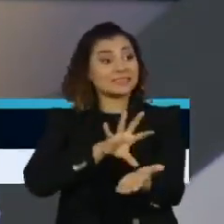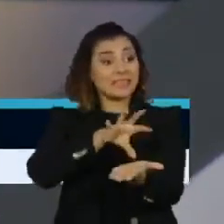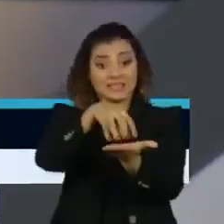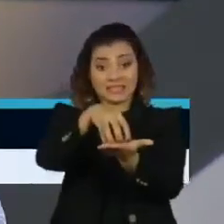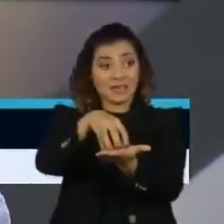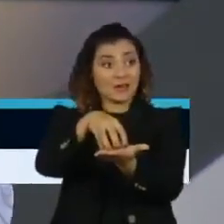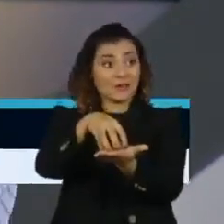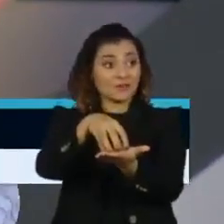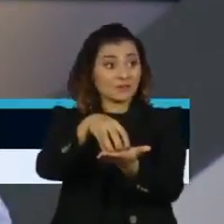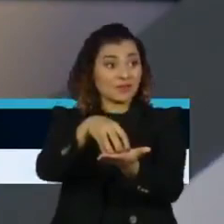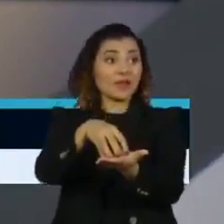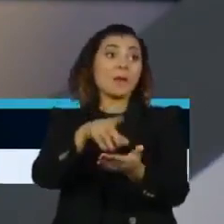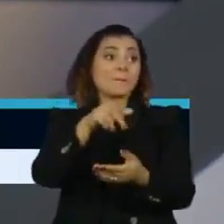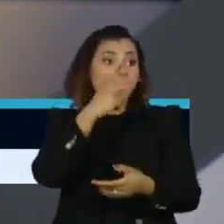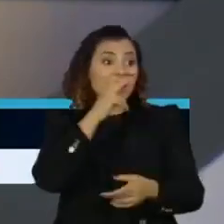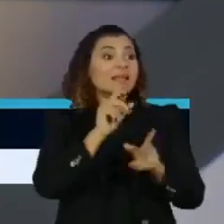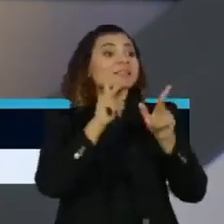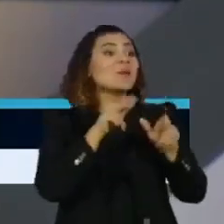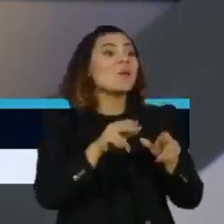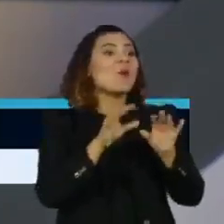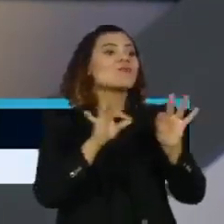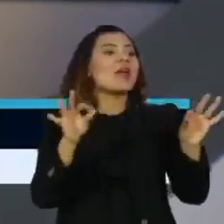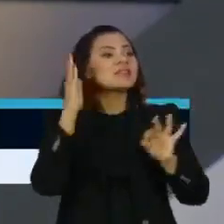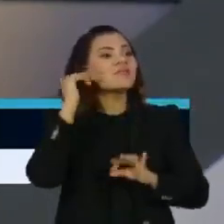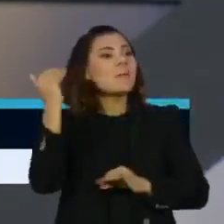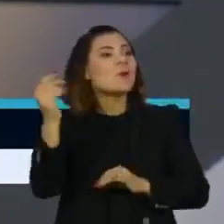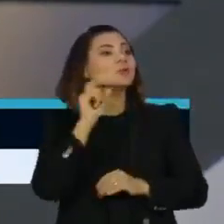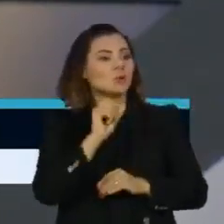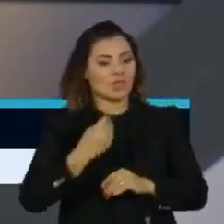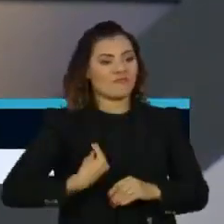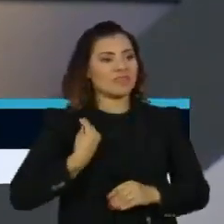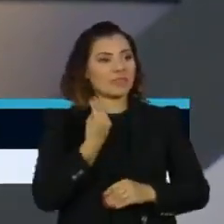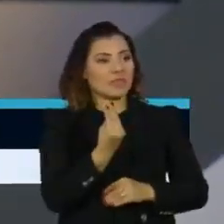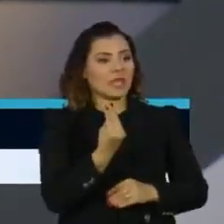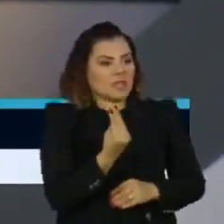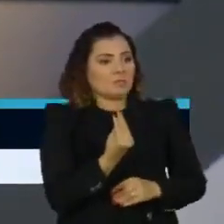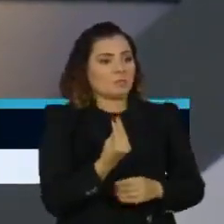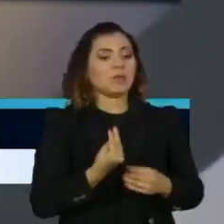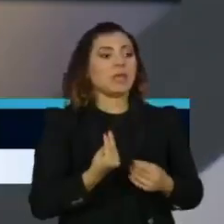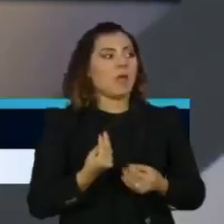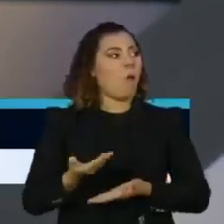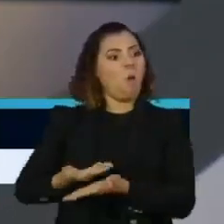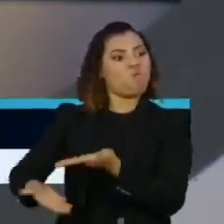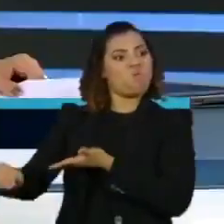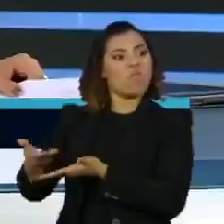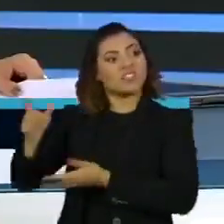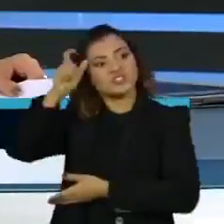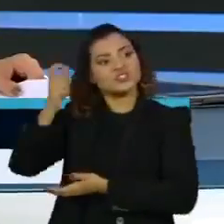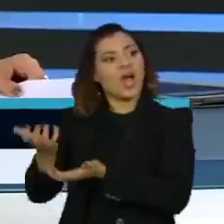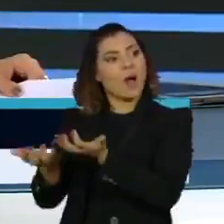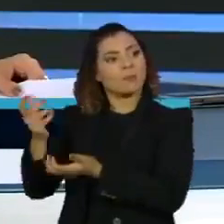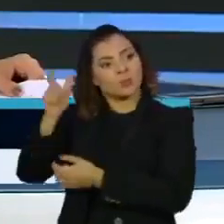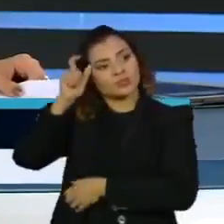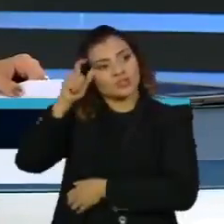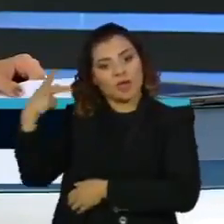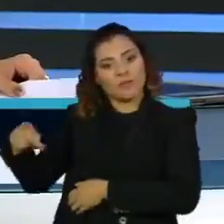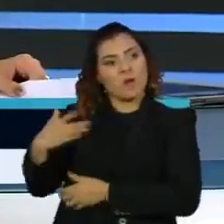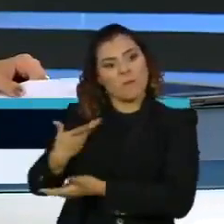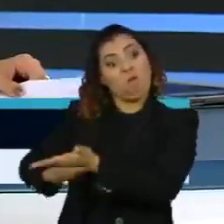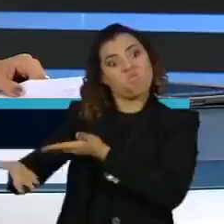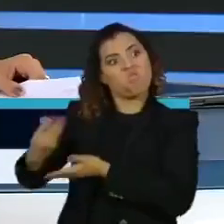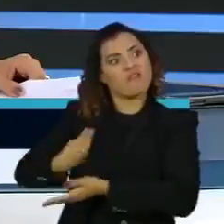vendeu sua alma ao diabo como diz o que já teve que entregar a parte delas para evitar justamente isso